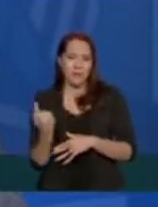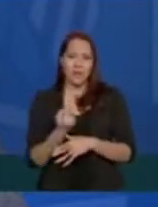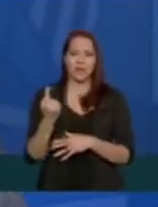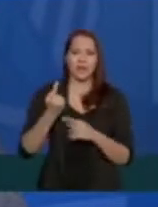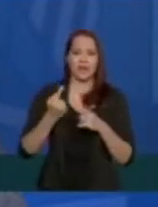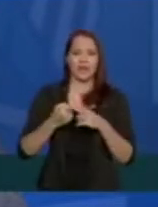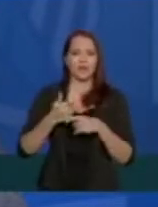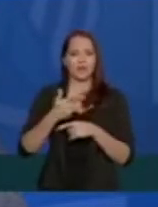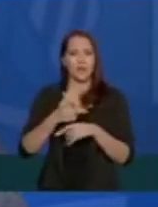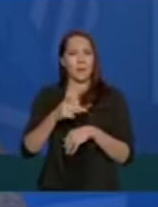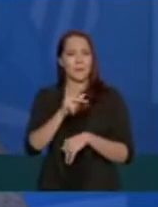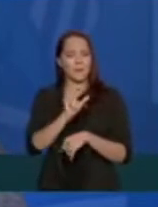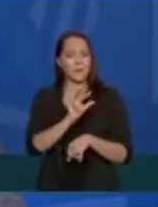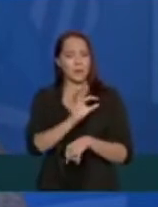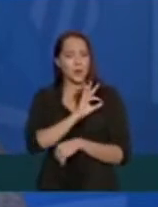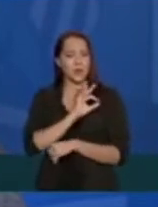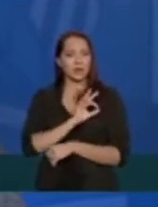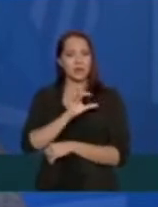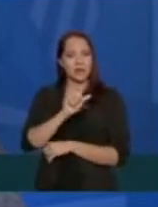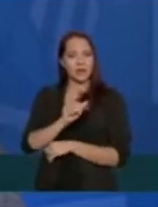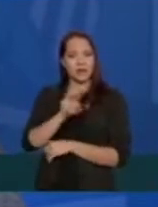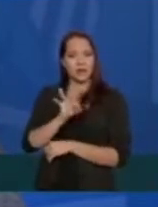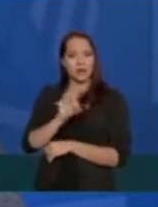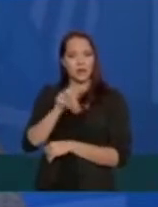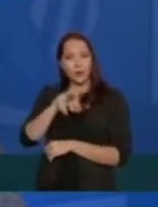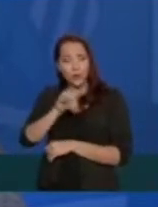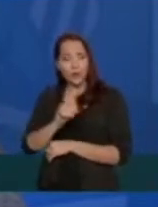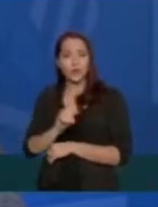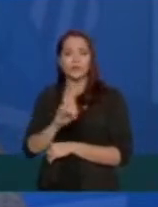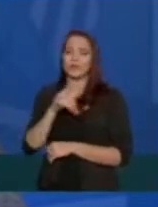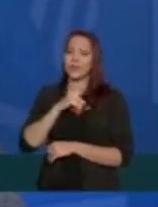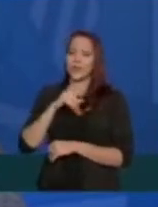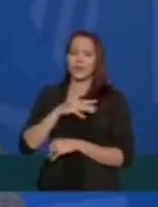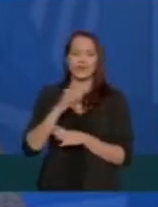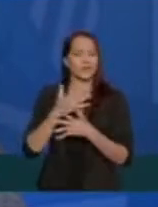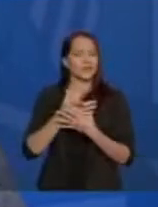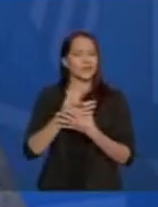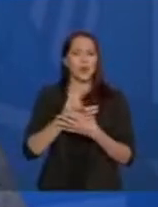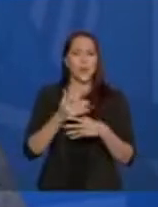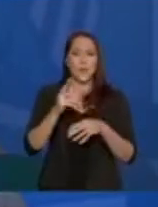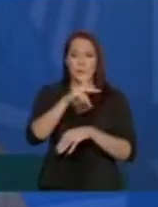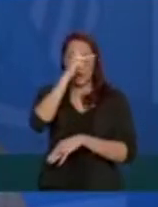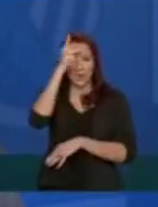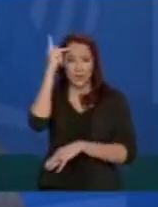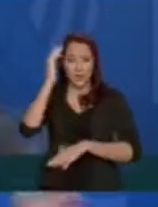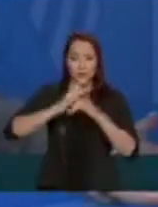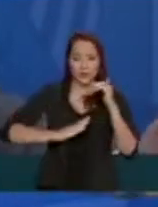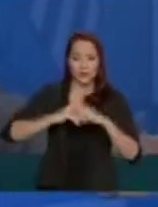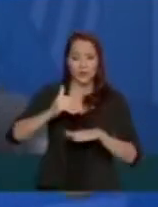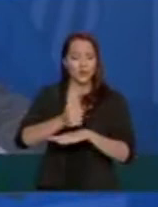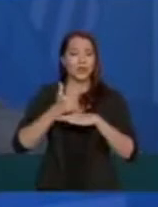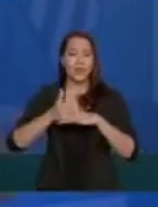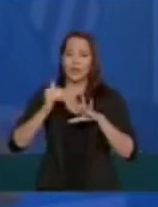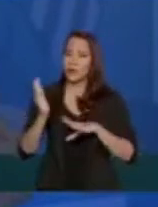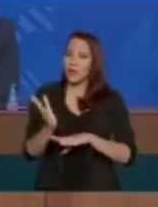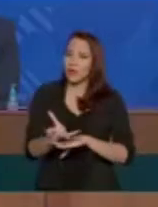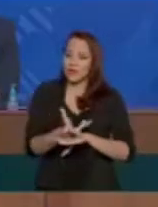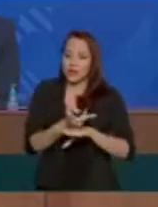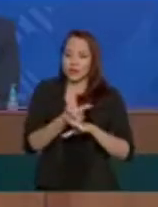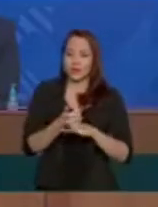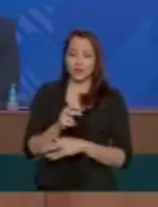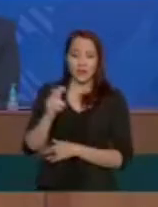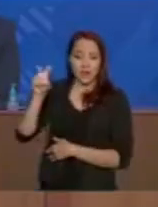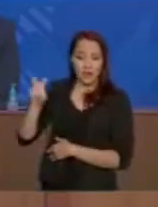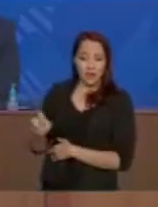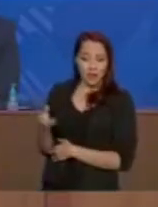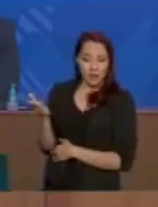que tem e de fato tem um quadro qualificadíssimo. O doutor Cristiano, aqui ao meu lado,